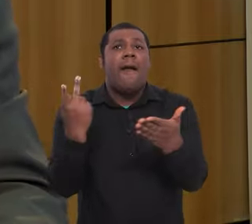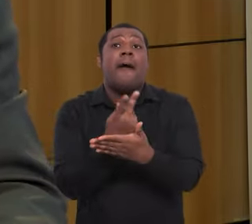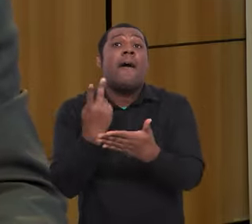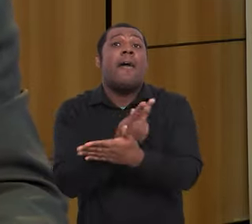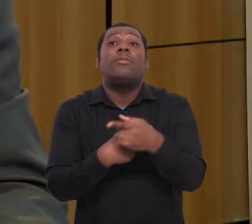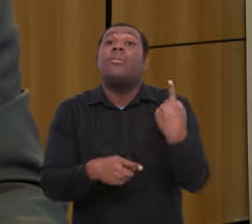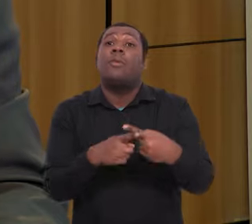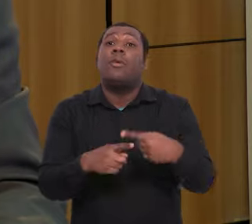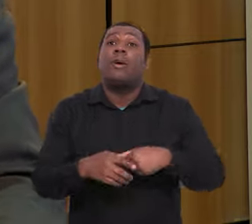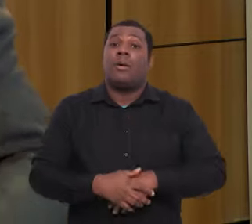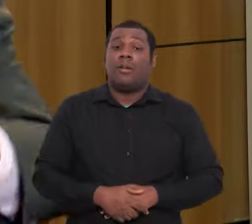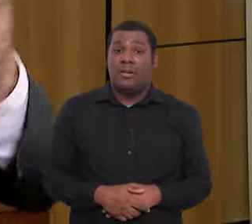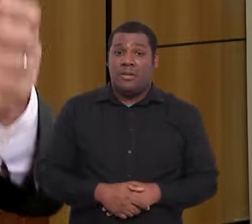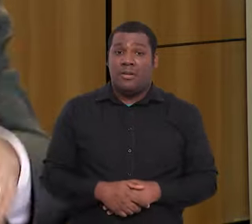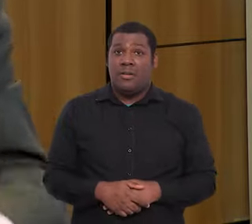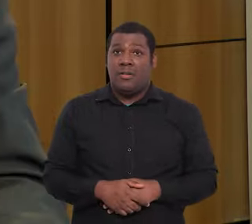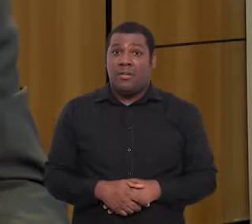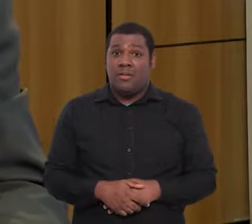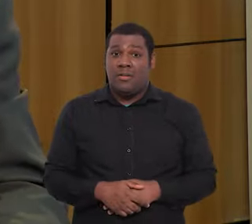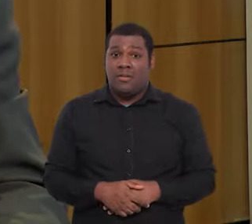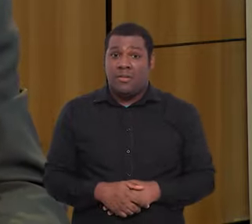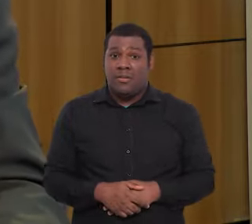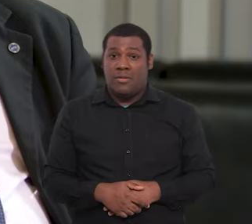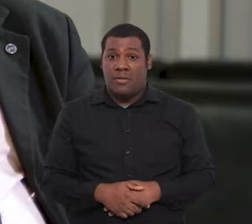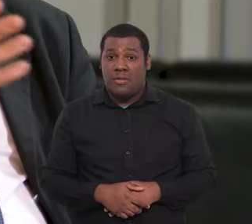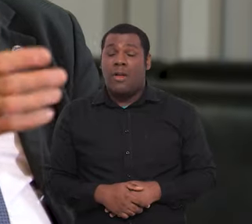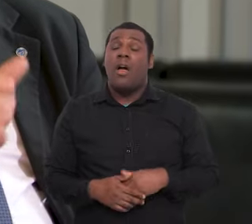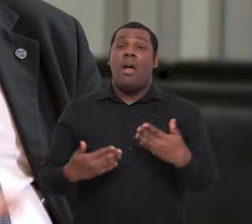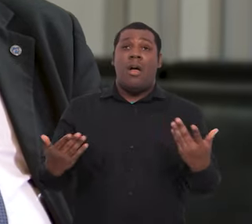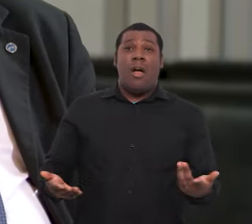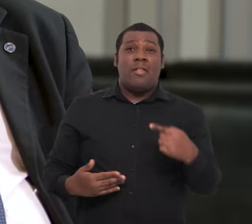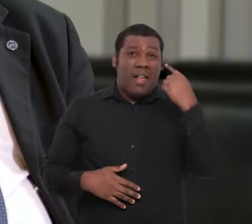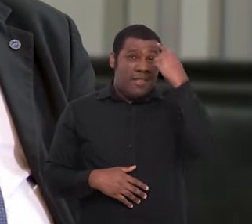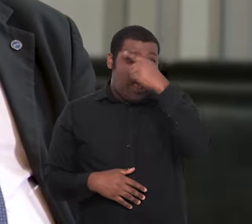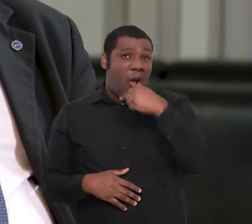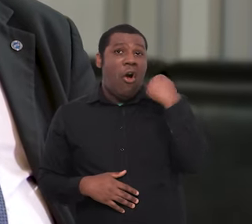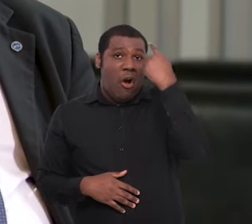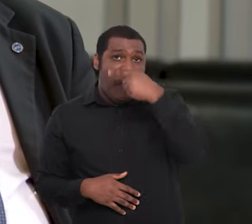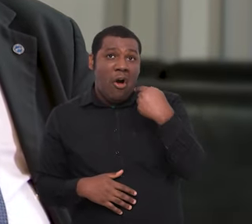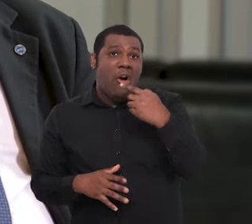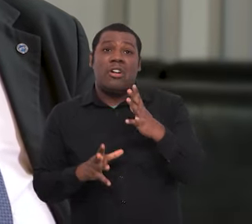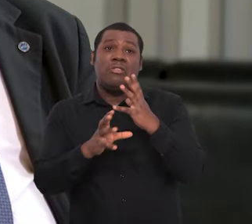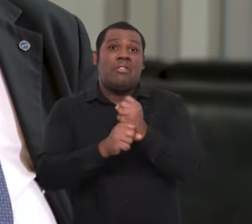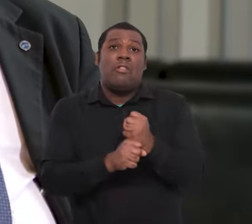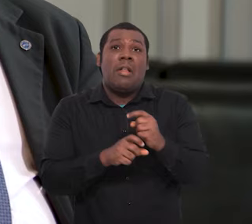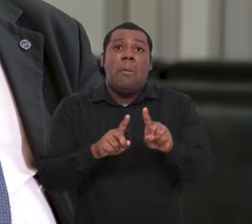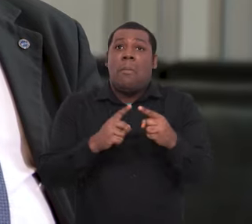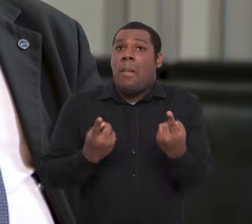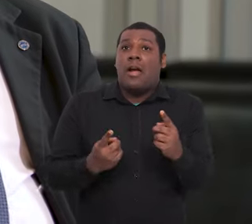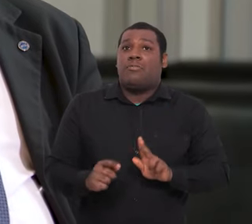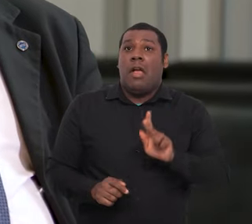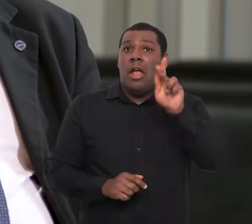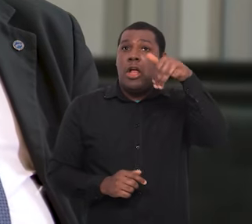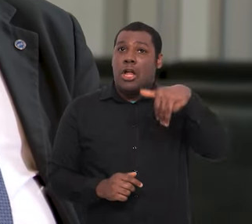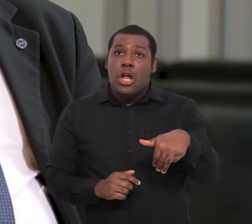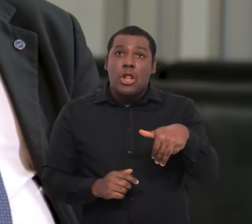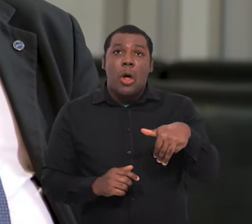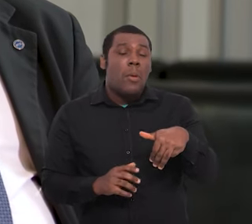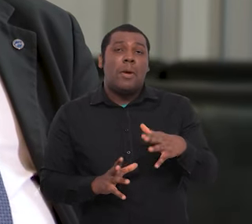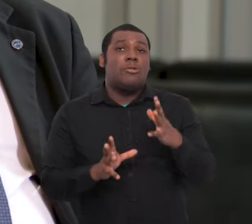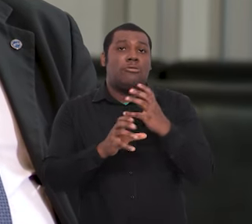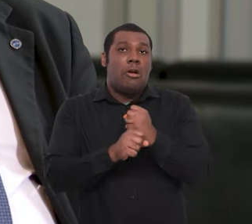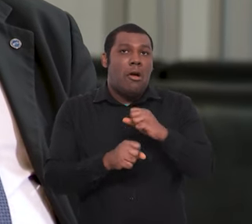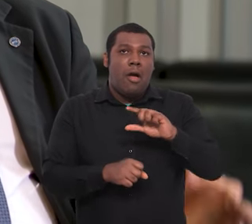porque é por hora e não por quilômetro rodado Então vamos discutir isso que mais que não é bom a o o projeto